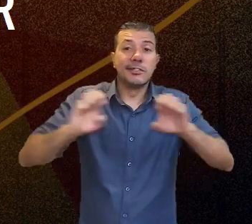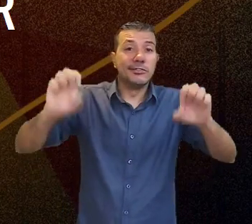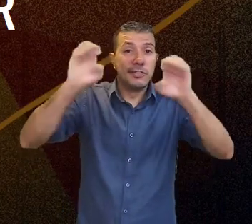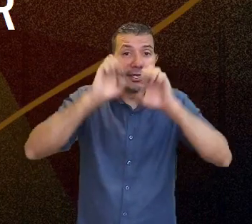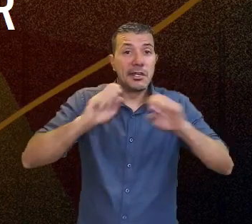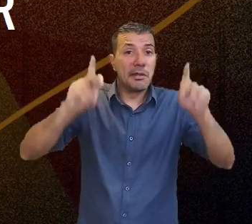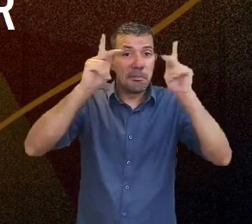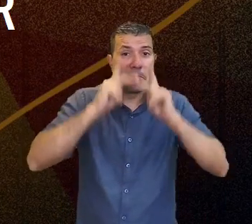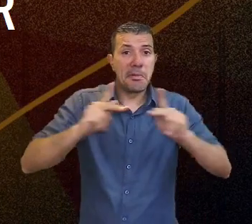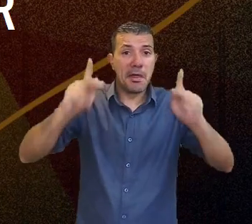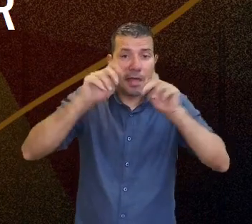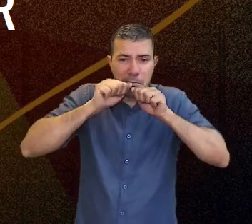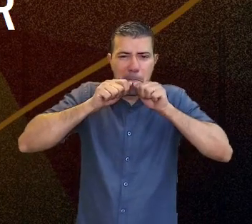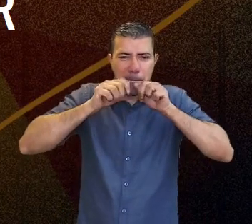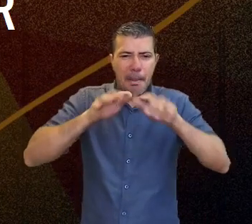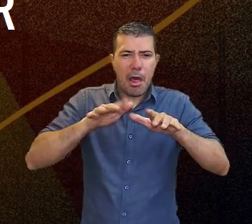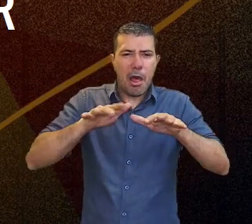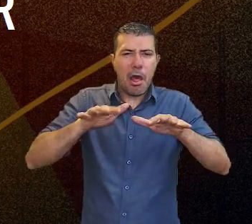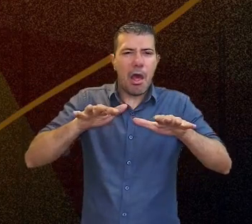viverei a